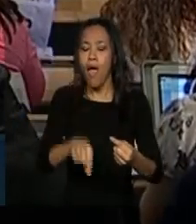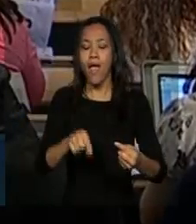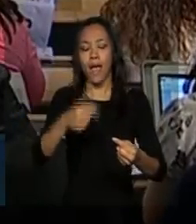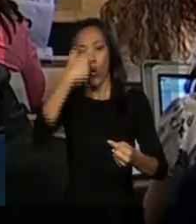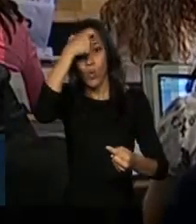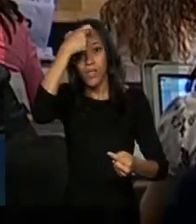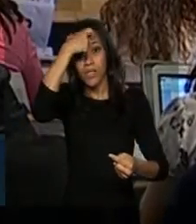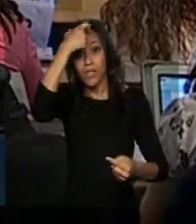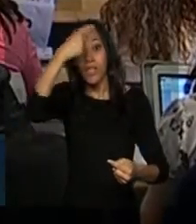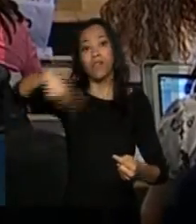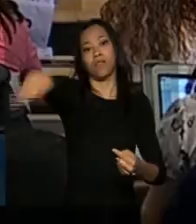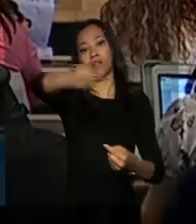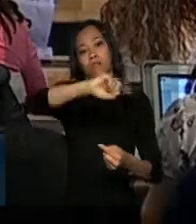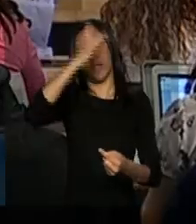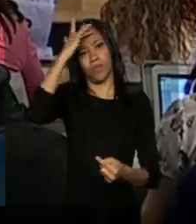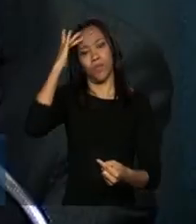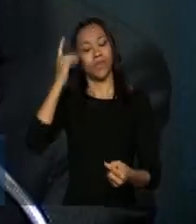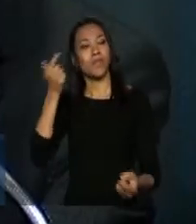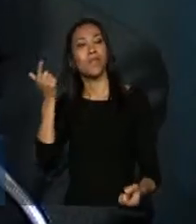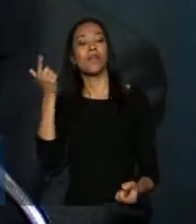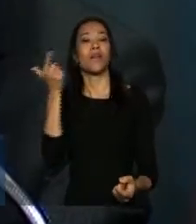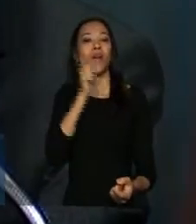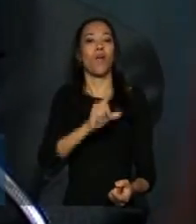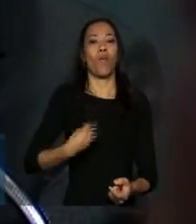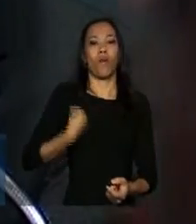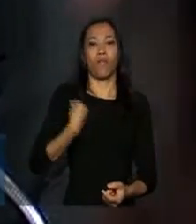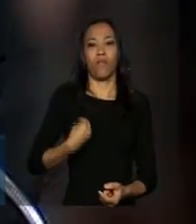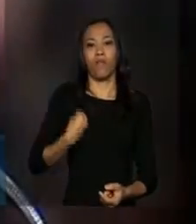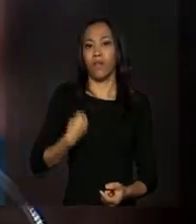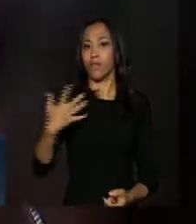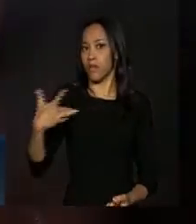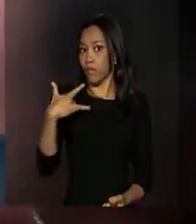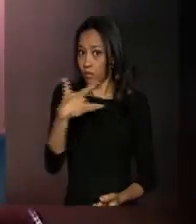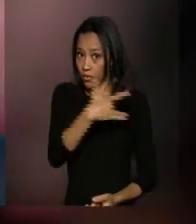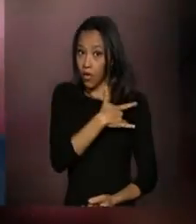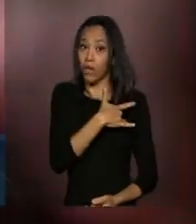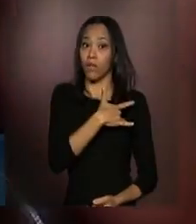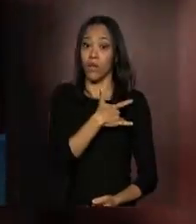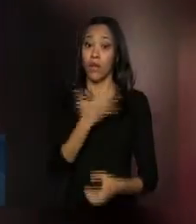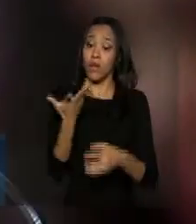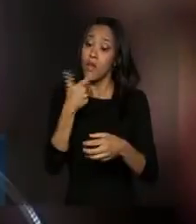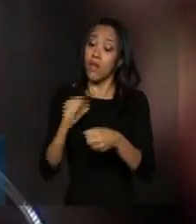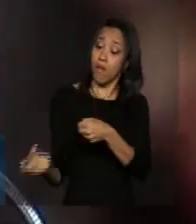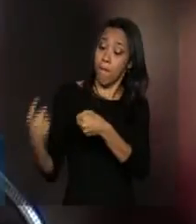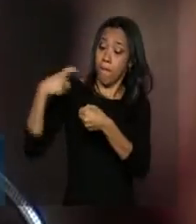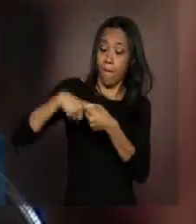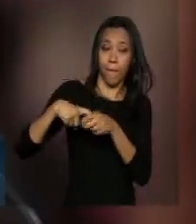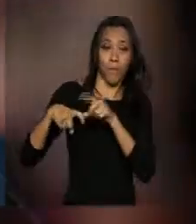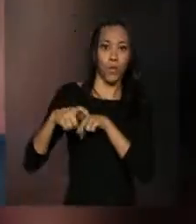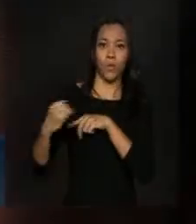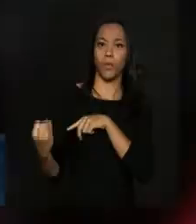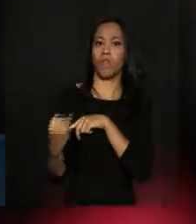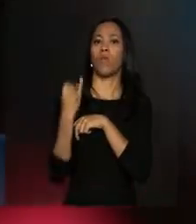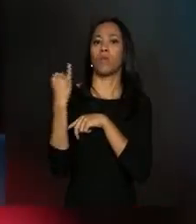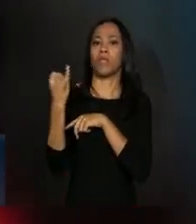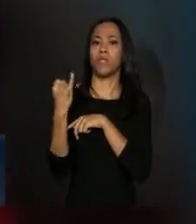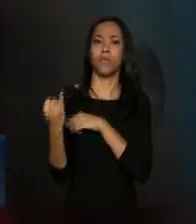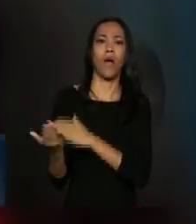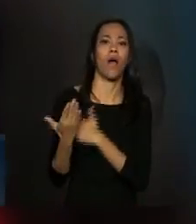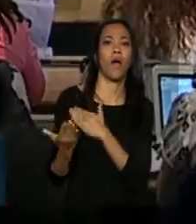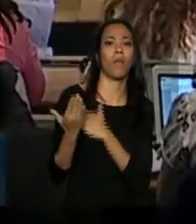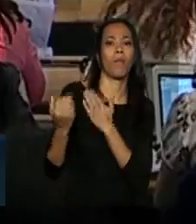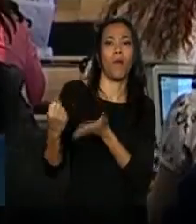e ajudá-la a ter uma vida mais saudável. Nossos parceiros digitais são fundamentais para